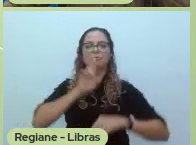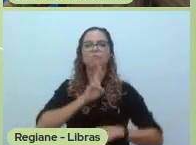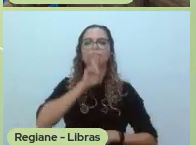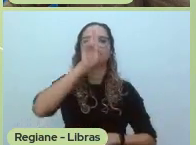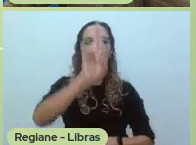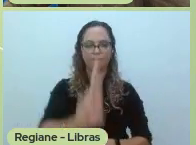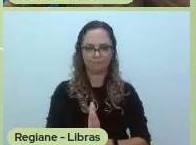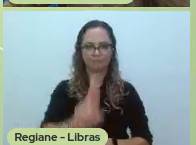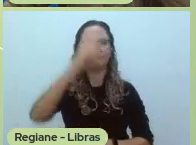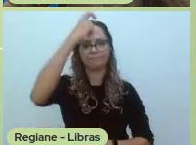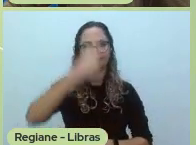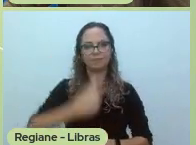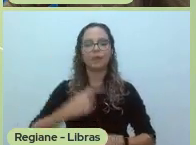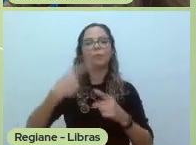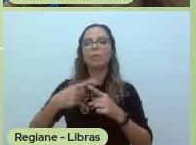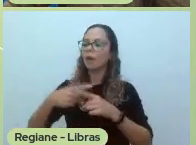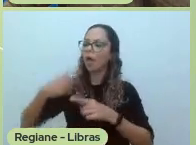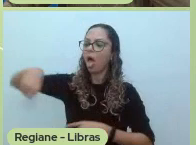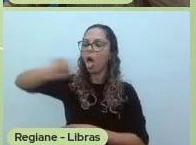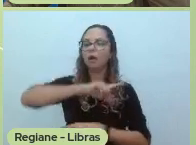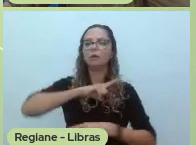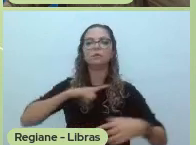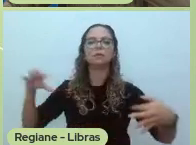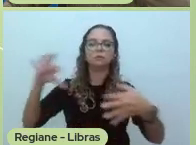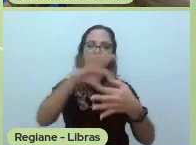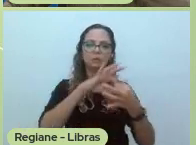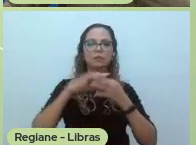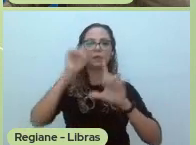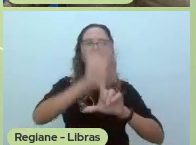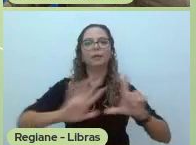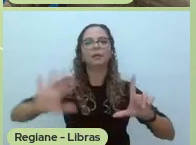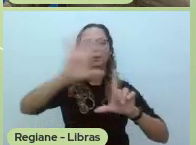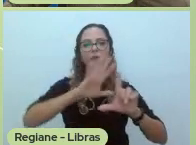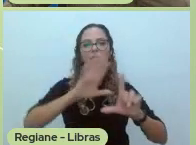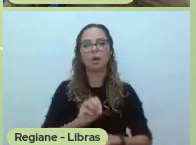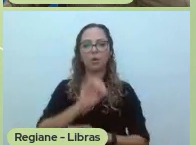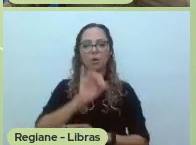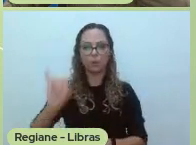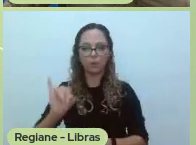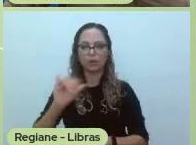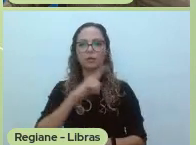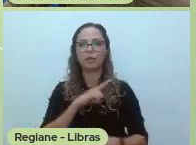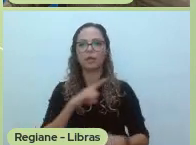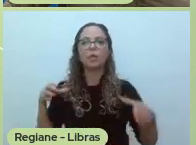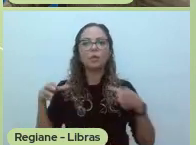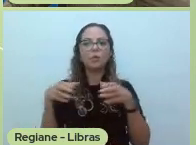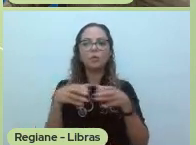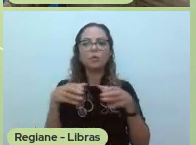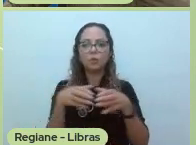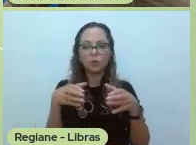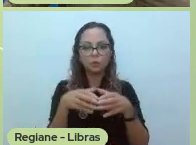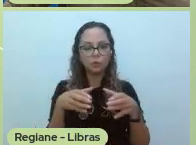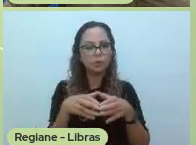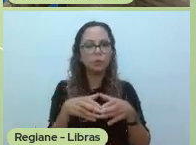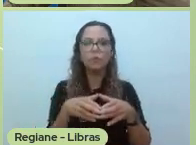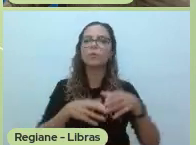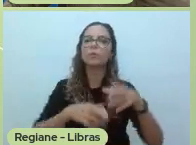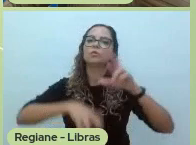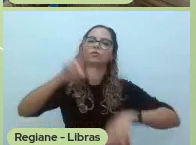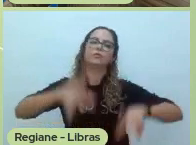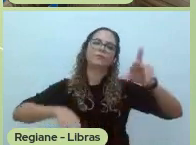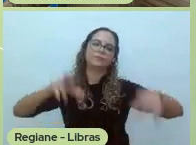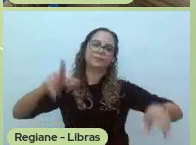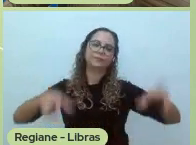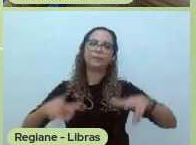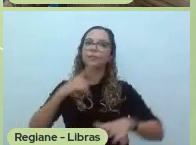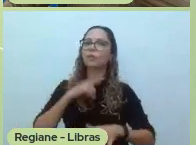plataforma de diversidade na Oi, que hoje a gente trabalha com um grupo multifuncional, Então, a gente tem um grupo de vários